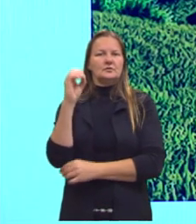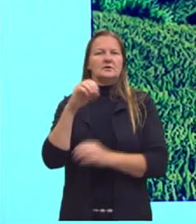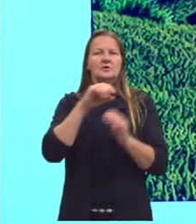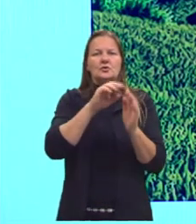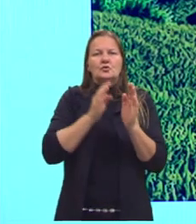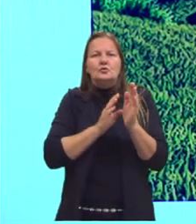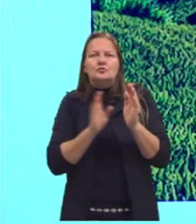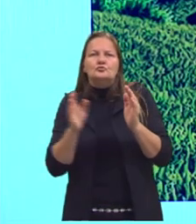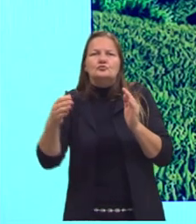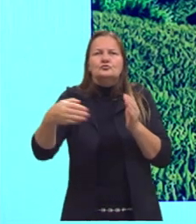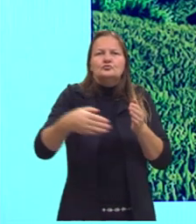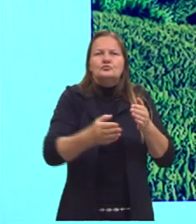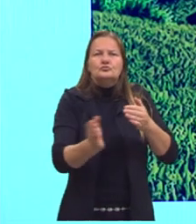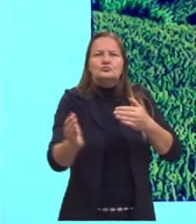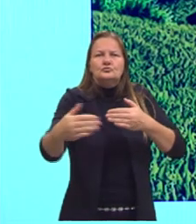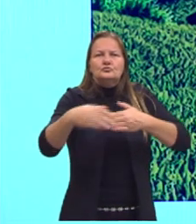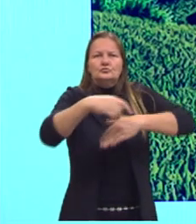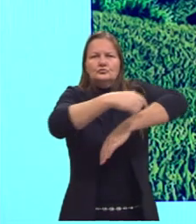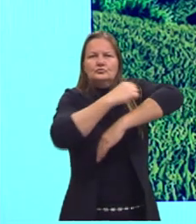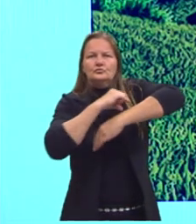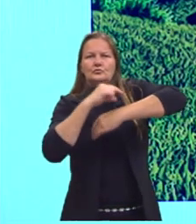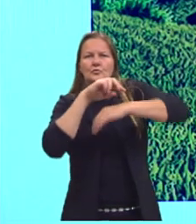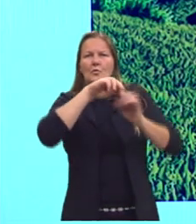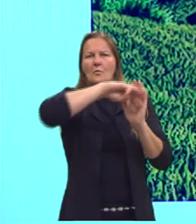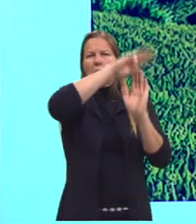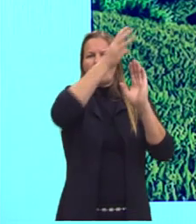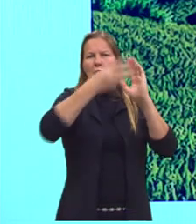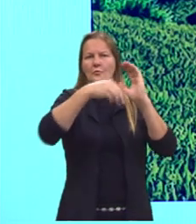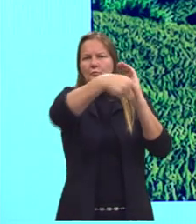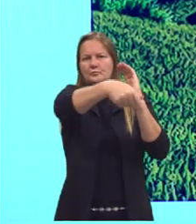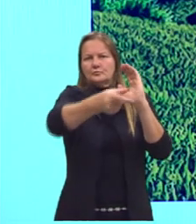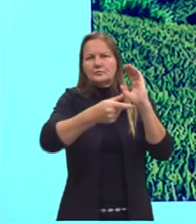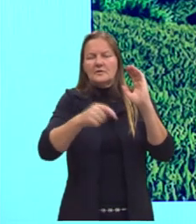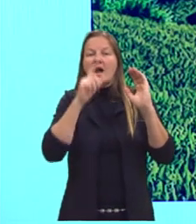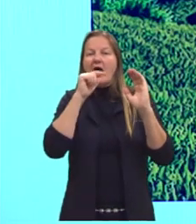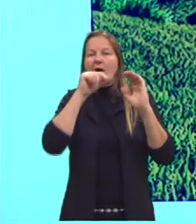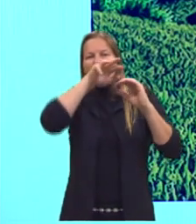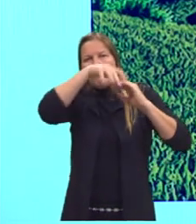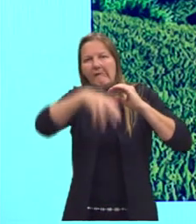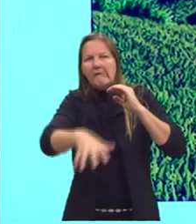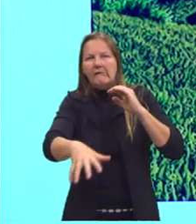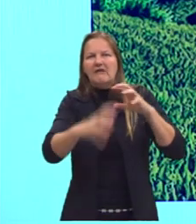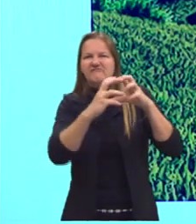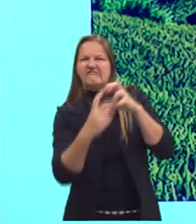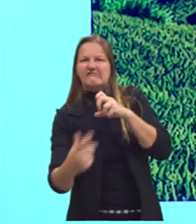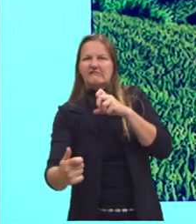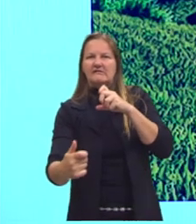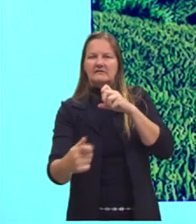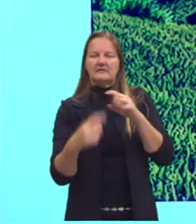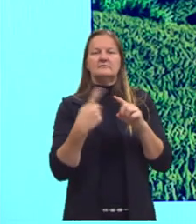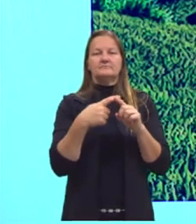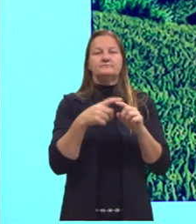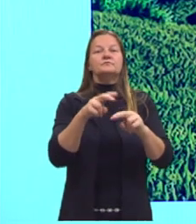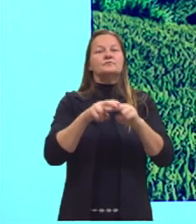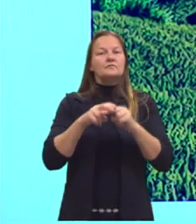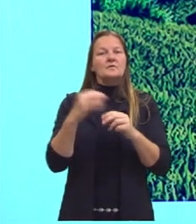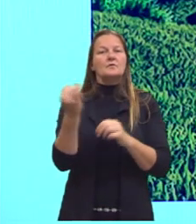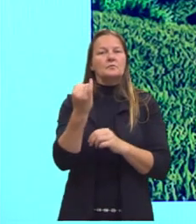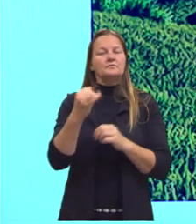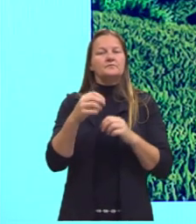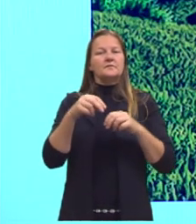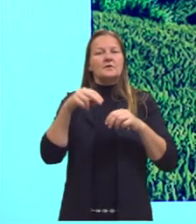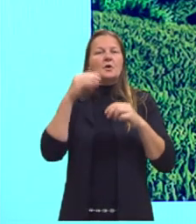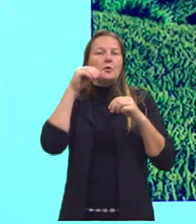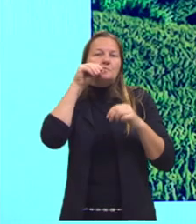Vai tentando que para segurar muitas vezes a água né reter muitas vezes esse nutriente